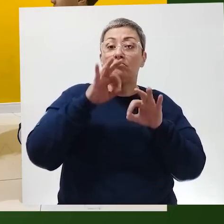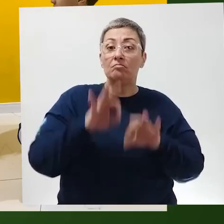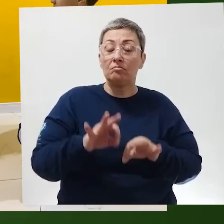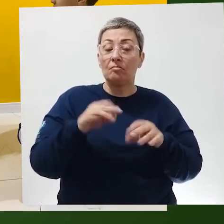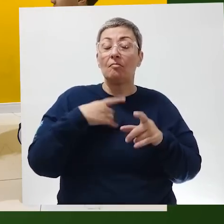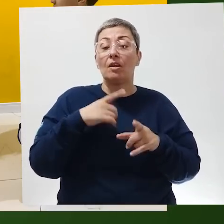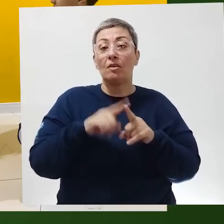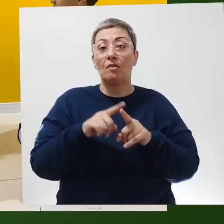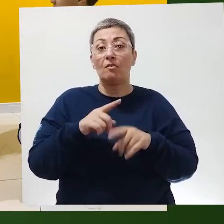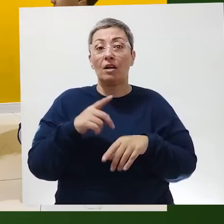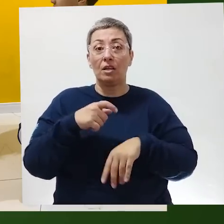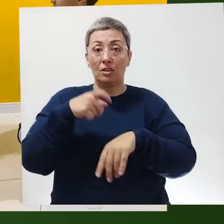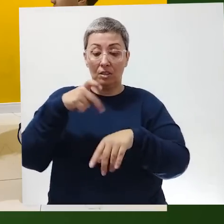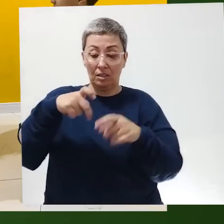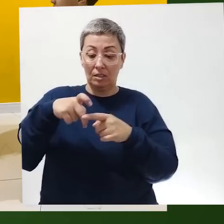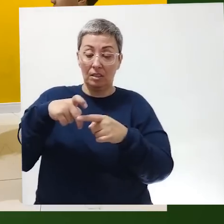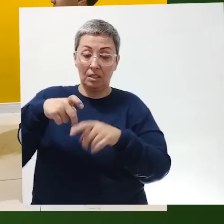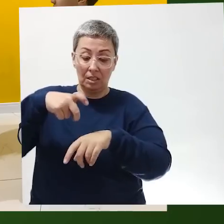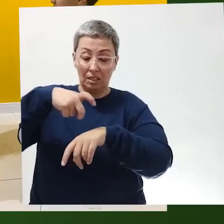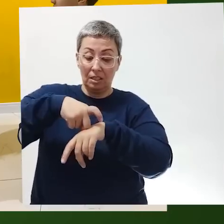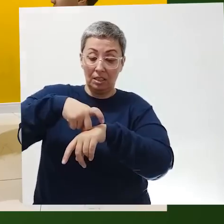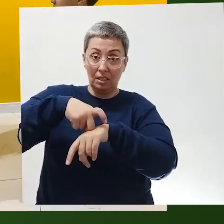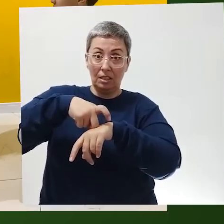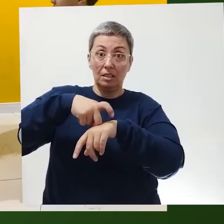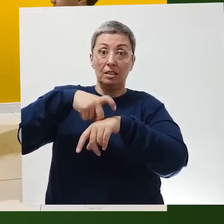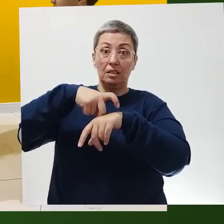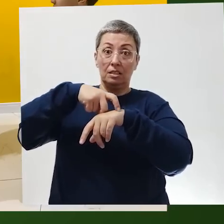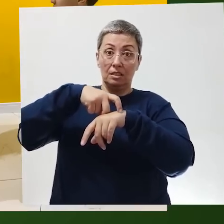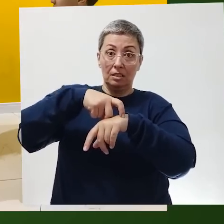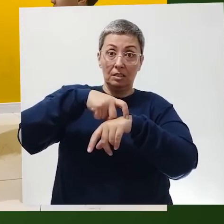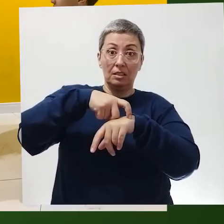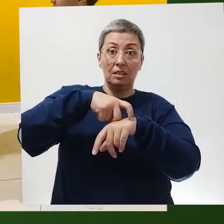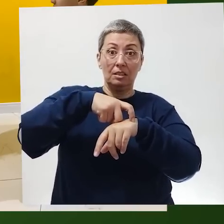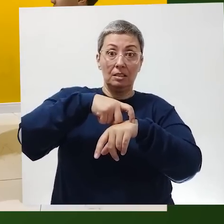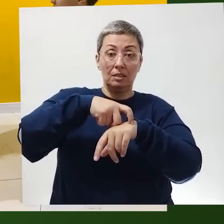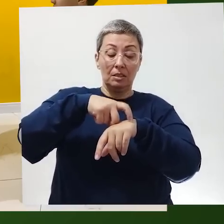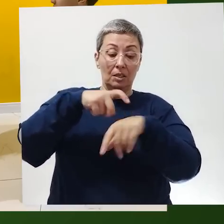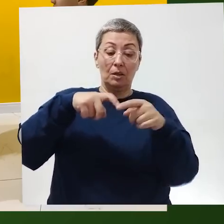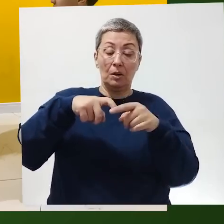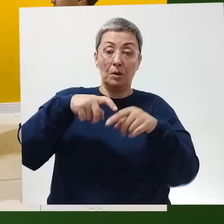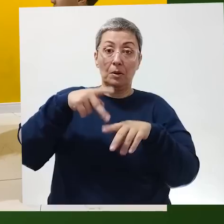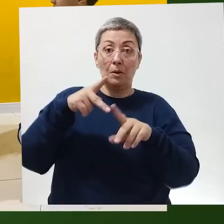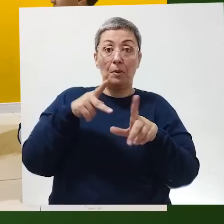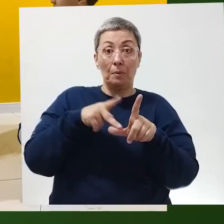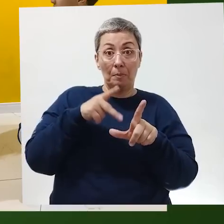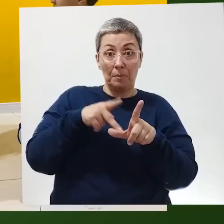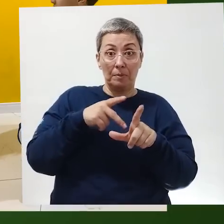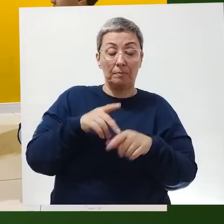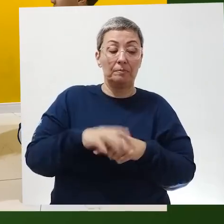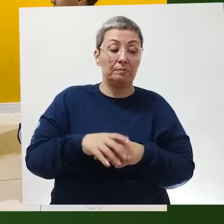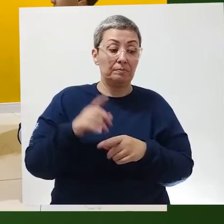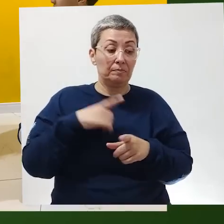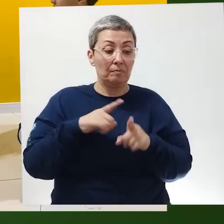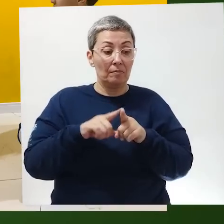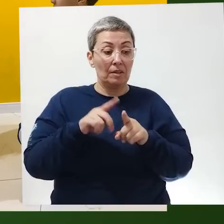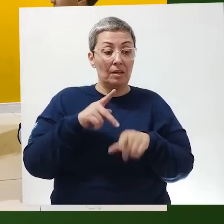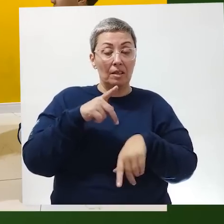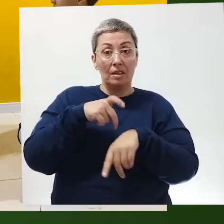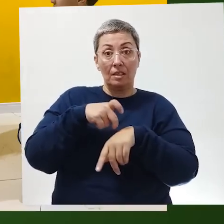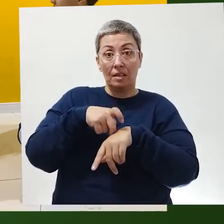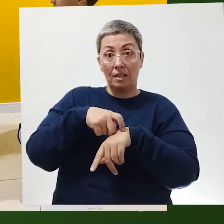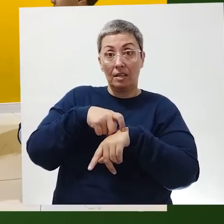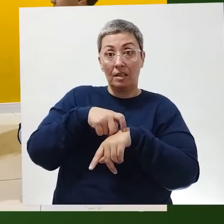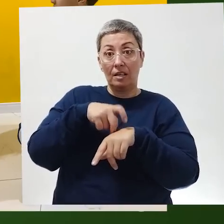né, ela vai colocar um joelho no chão, dobrado, o outro ela dobra, o que ela